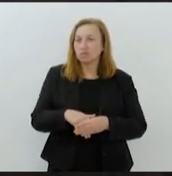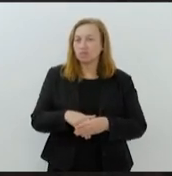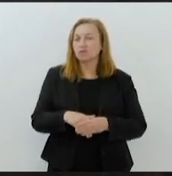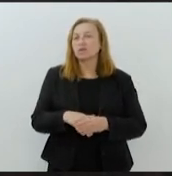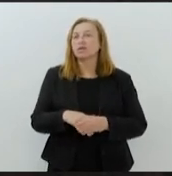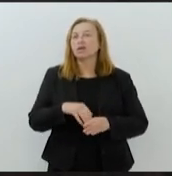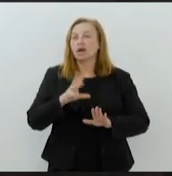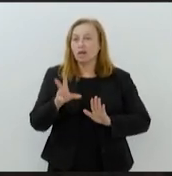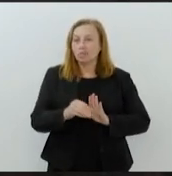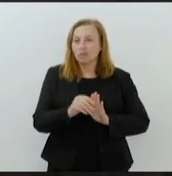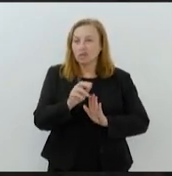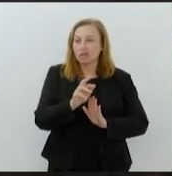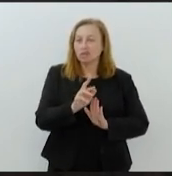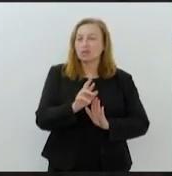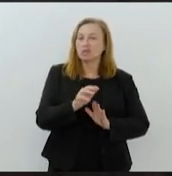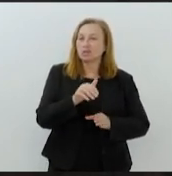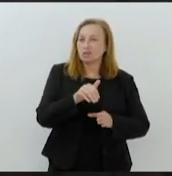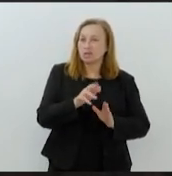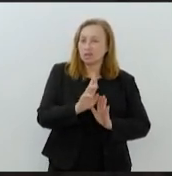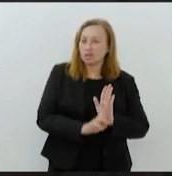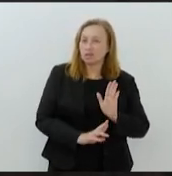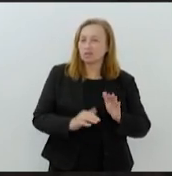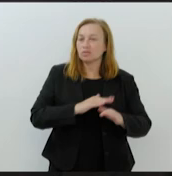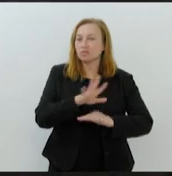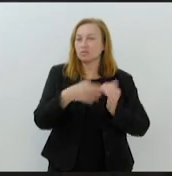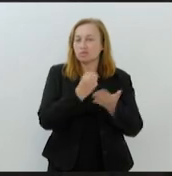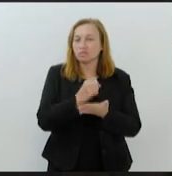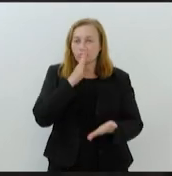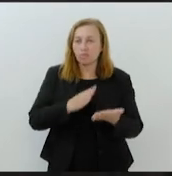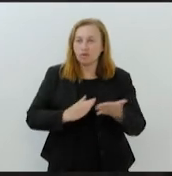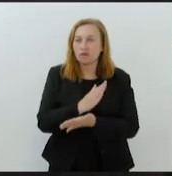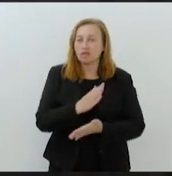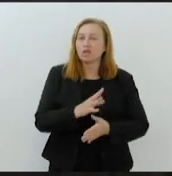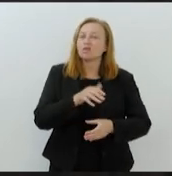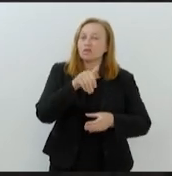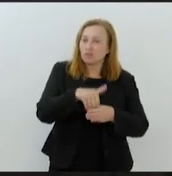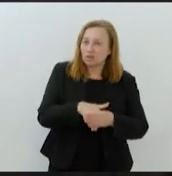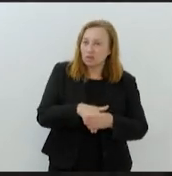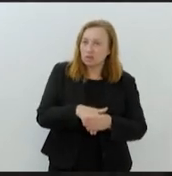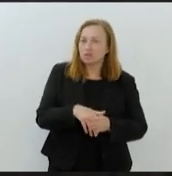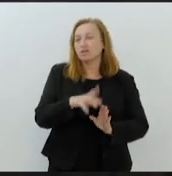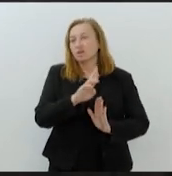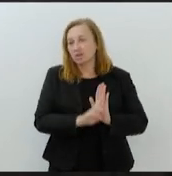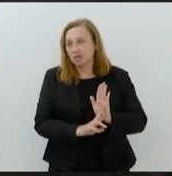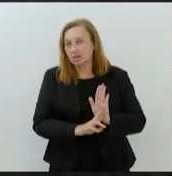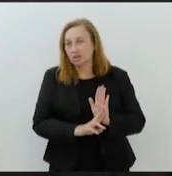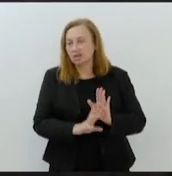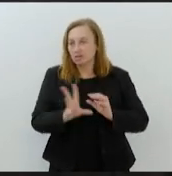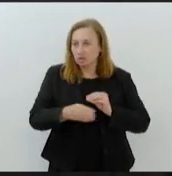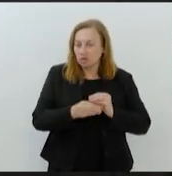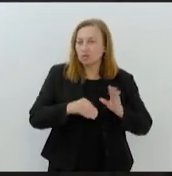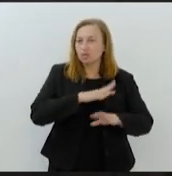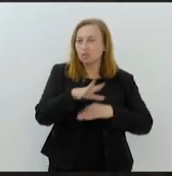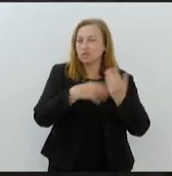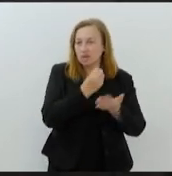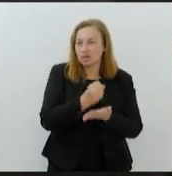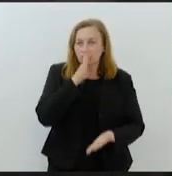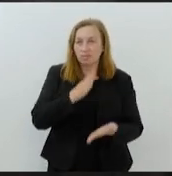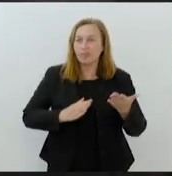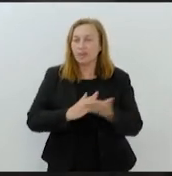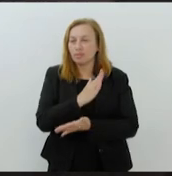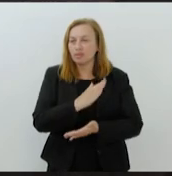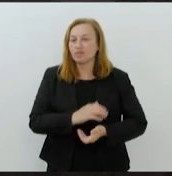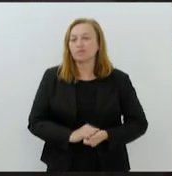emenda de redação. Os senhores que aprovam, permaneçam como estão. Aprovado. Em votação, a redação do vencido assim emendado. Os senhores que aprovam, permaneçam como